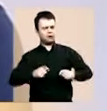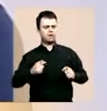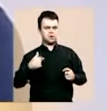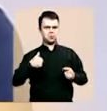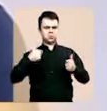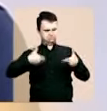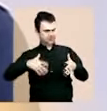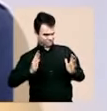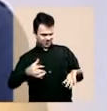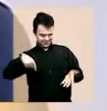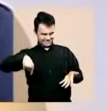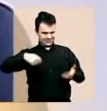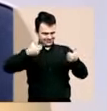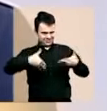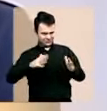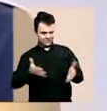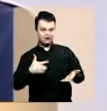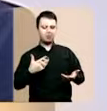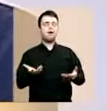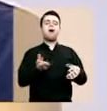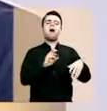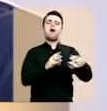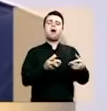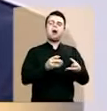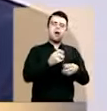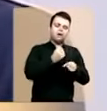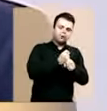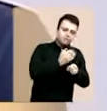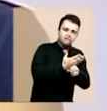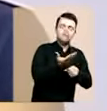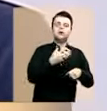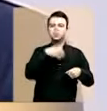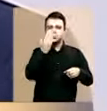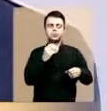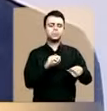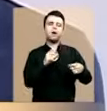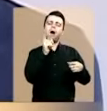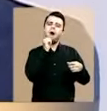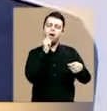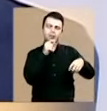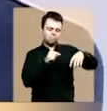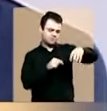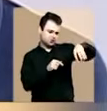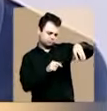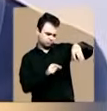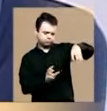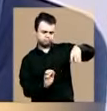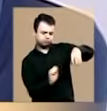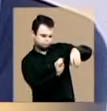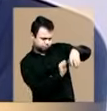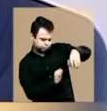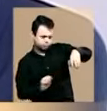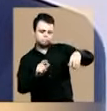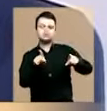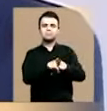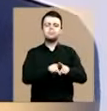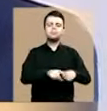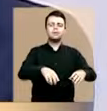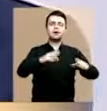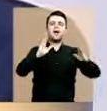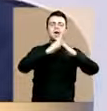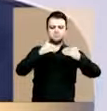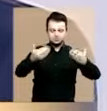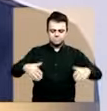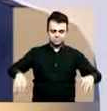que eu estava falando sobre em relação a lavar os alimentos, a não lavar a calçada, hábitos simples que não vão fazer sua